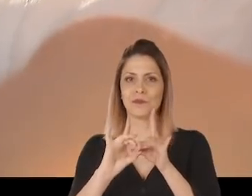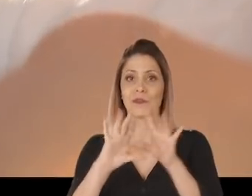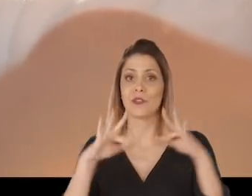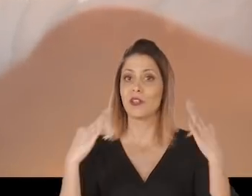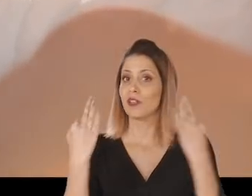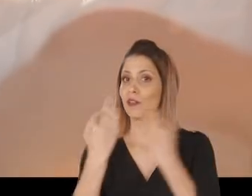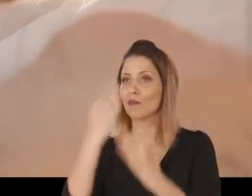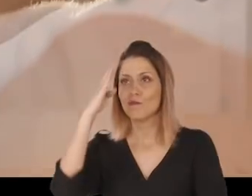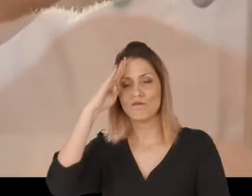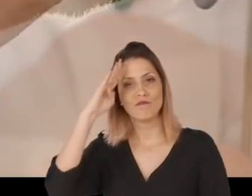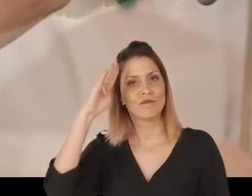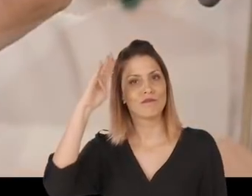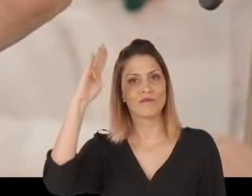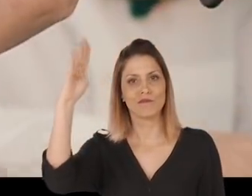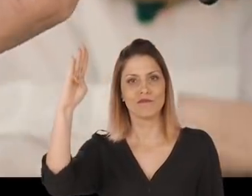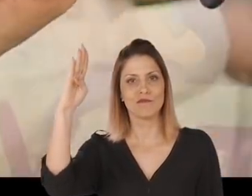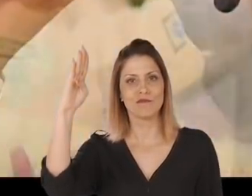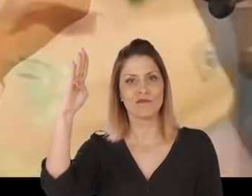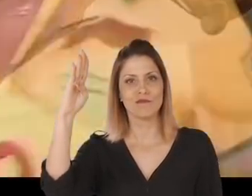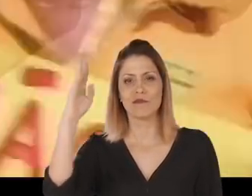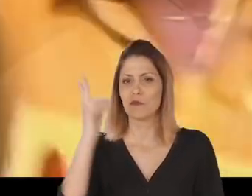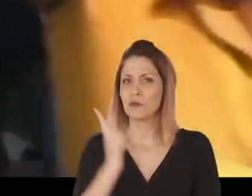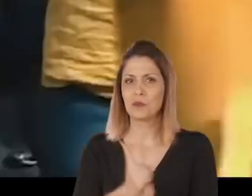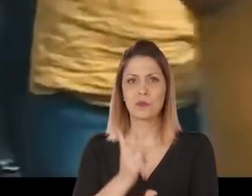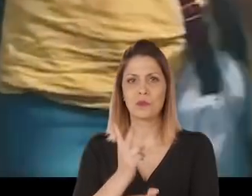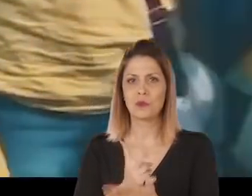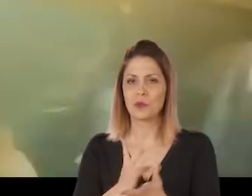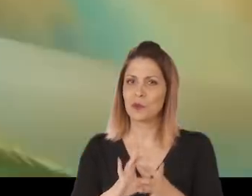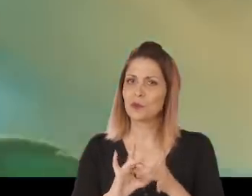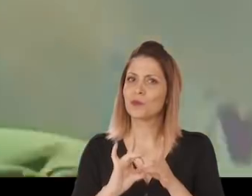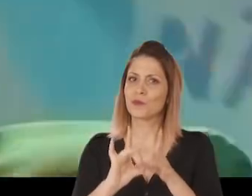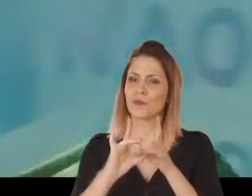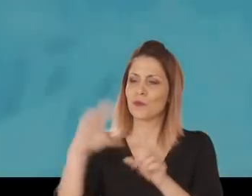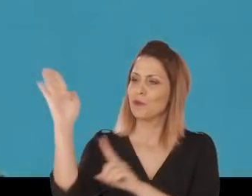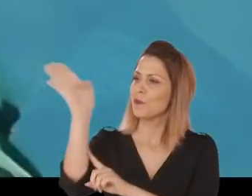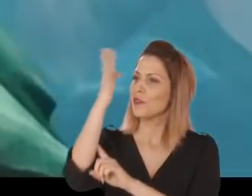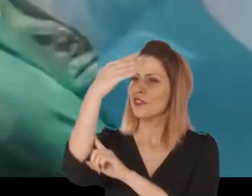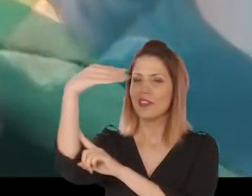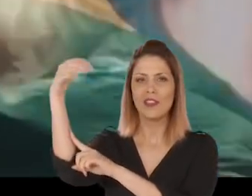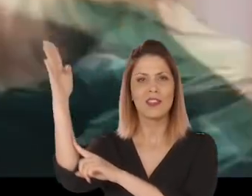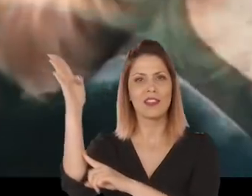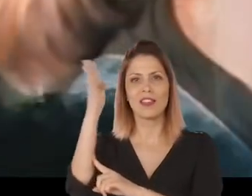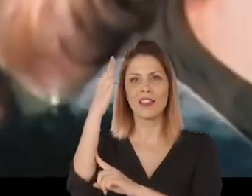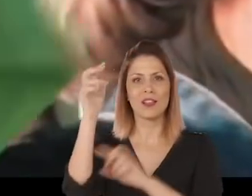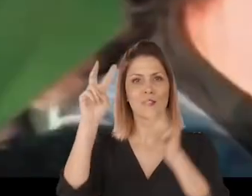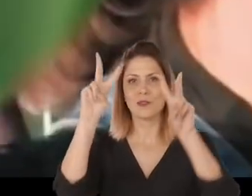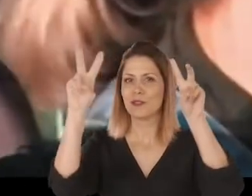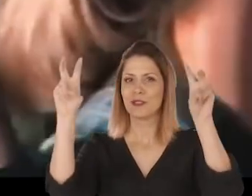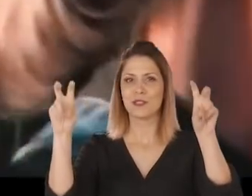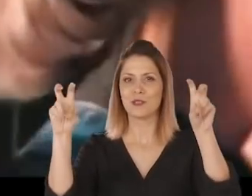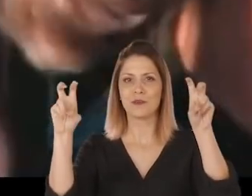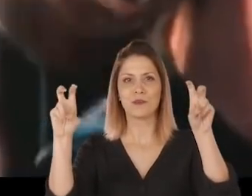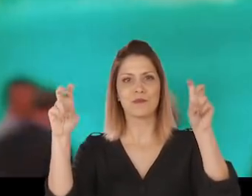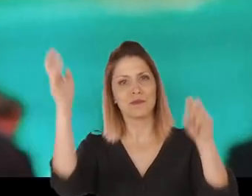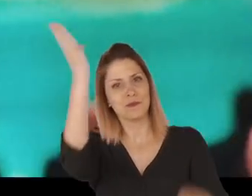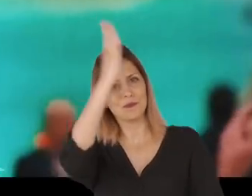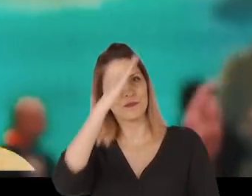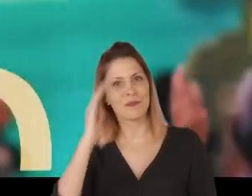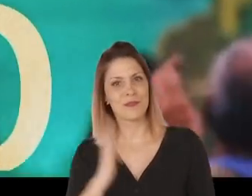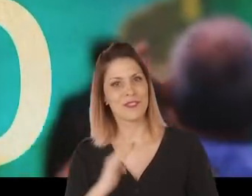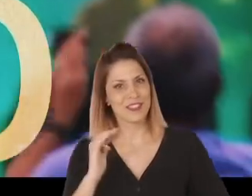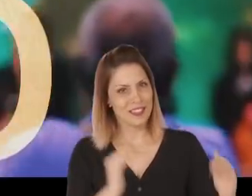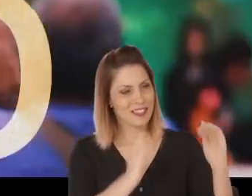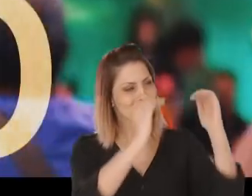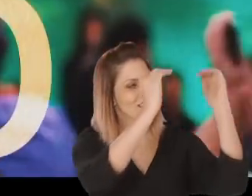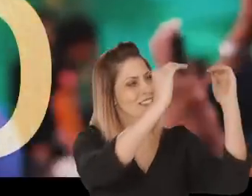Onde a família é prioridade, um só povo, unido sob a mesma bandeira e o mesmo lema.